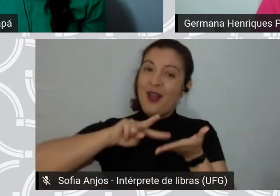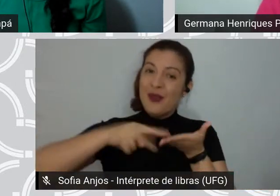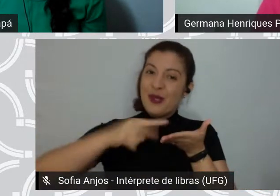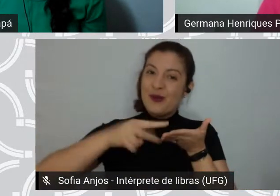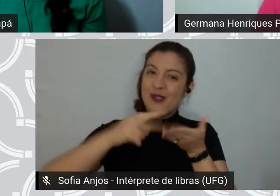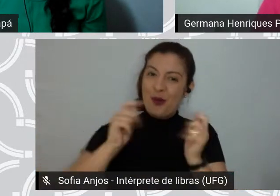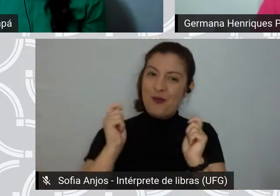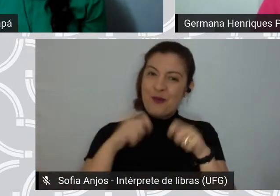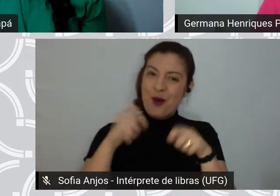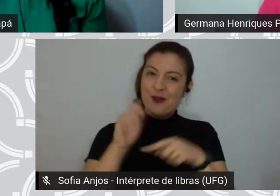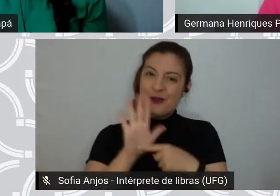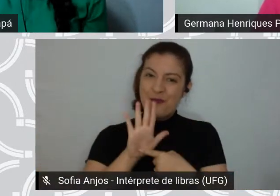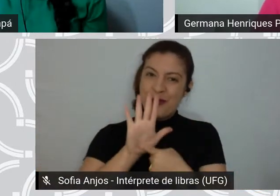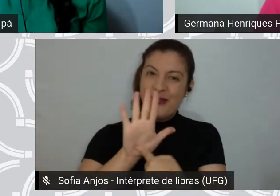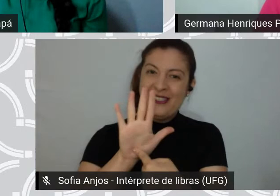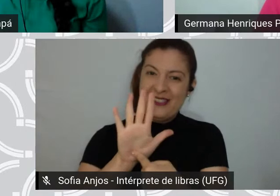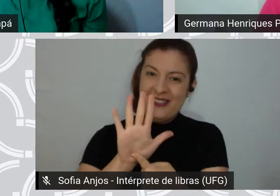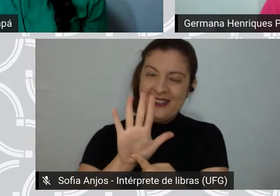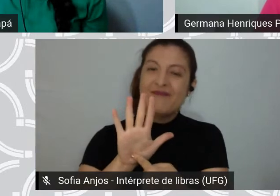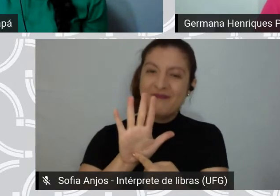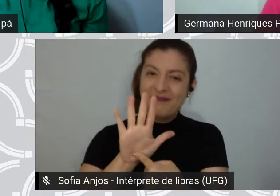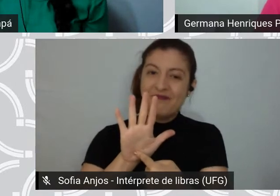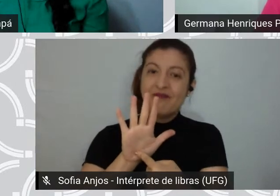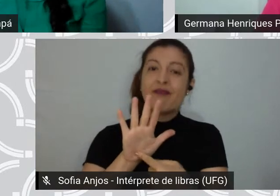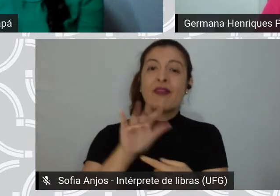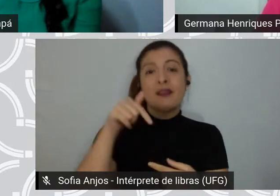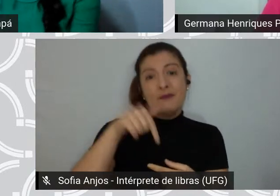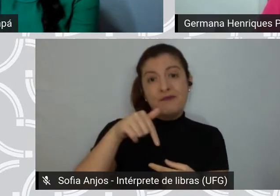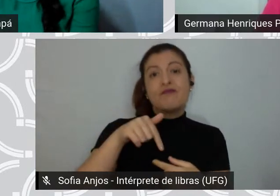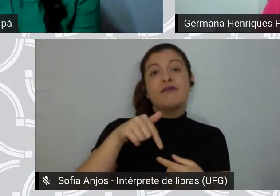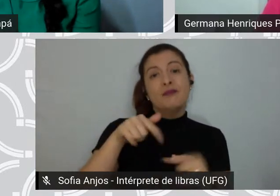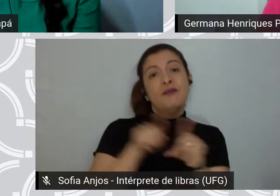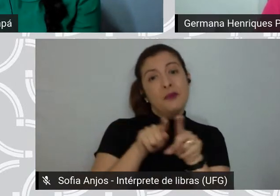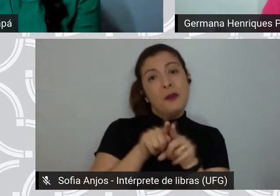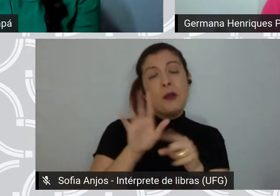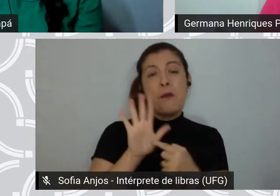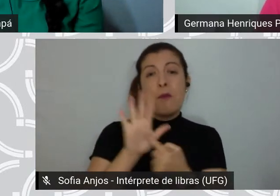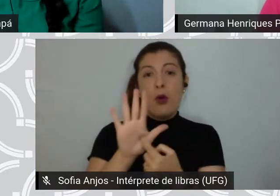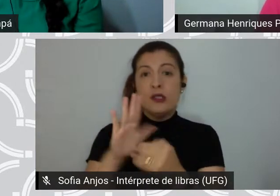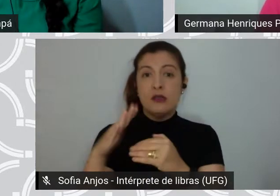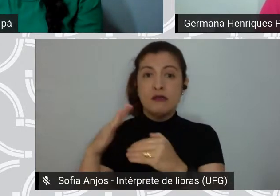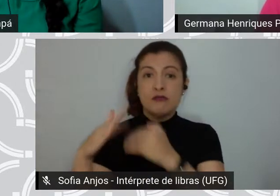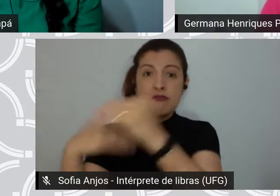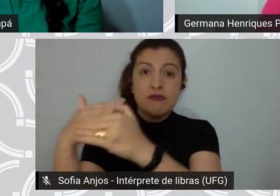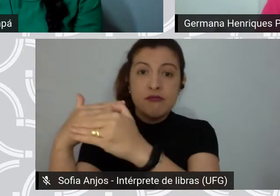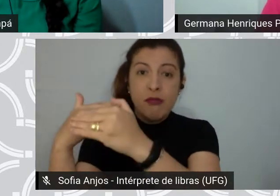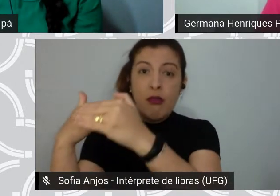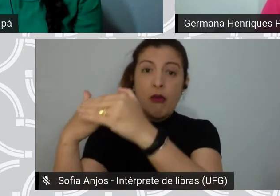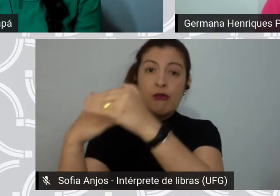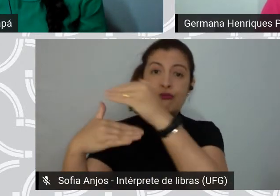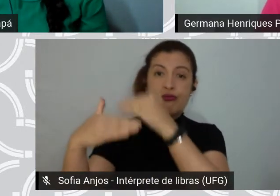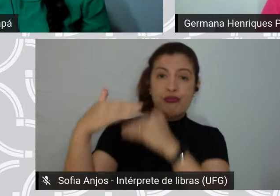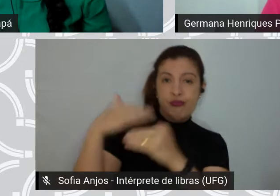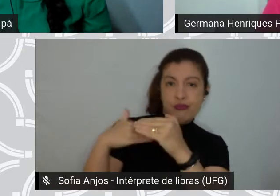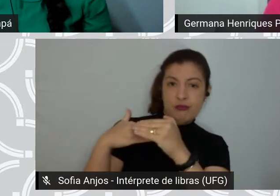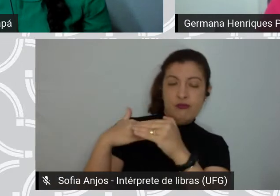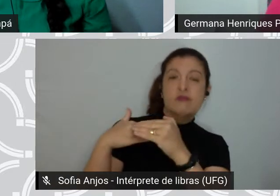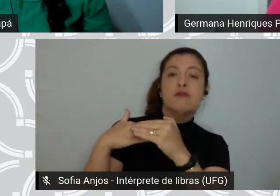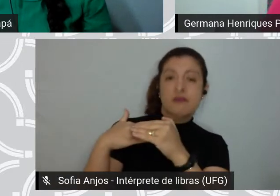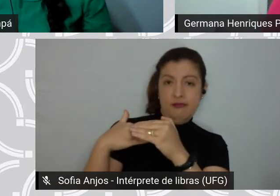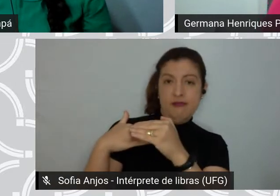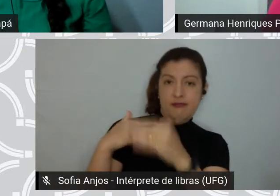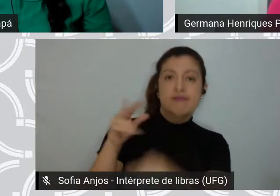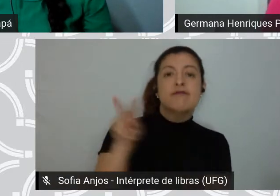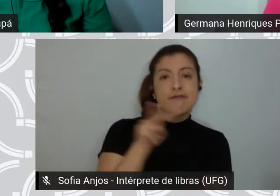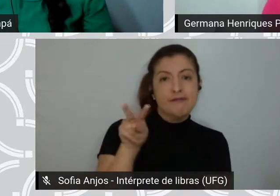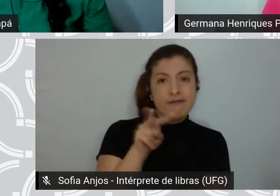ela representa avanços e recuos nos sistemas literários. Né? Avanços nos sentidos da vanguarda,